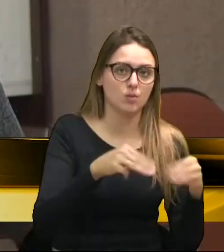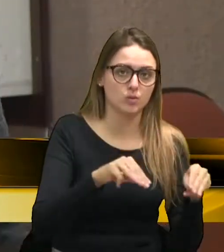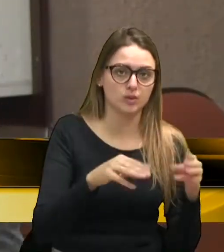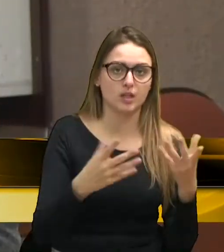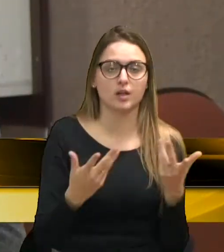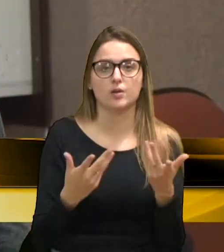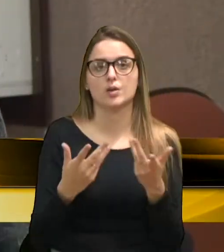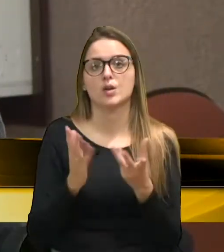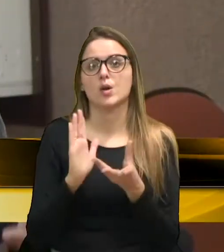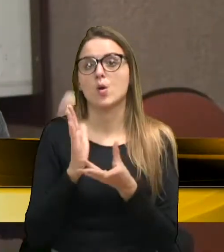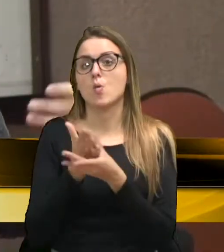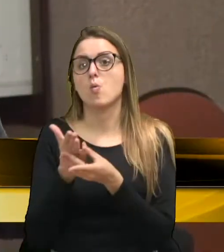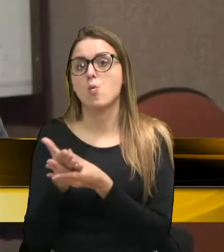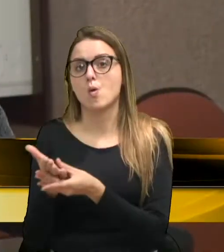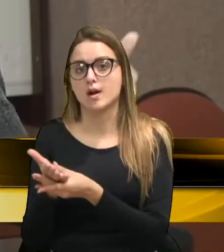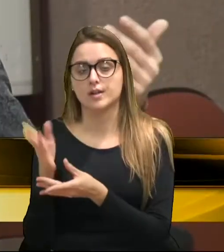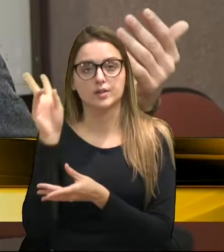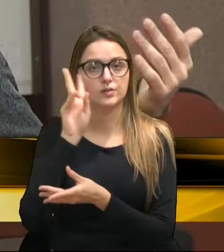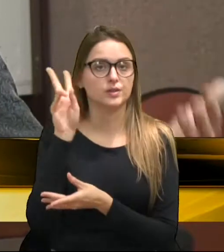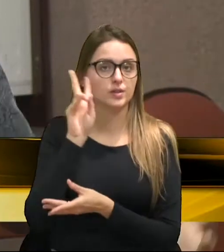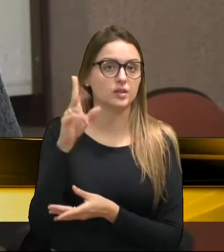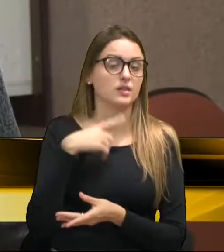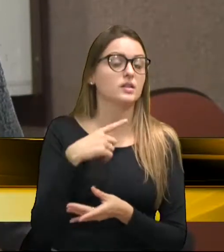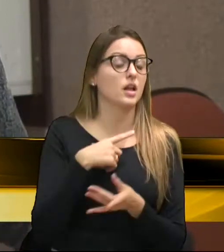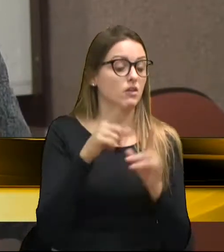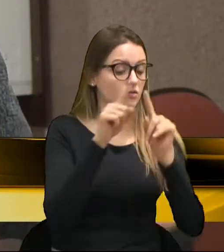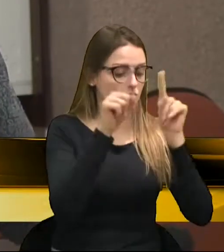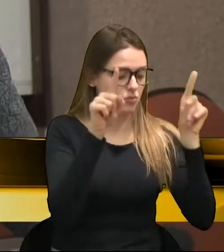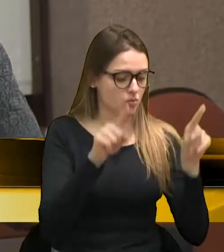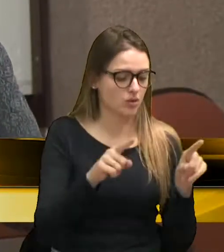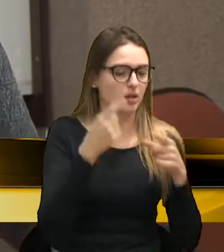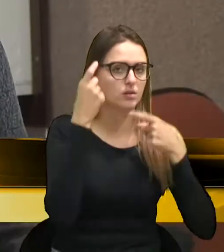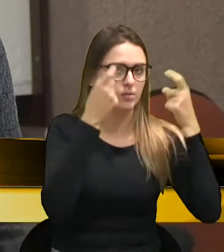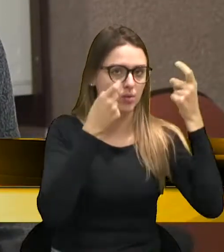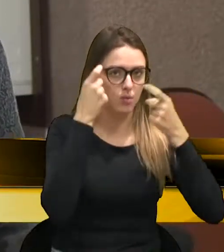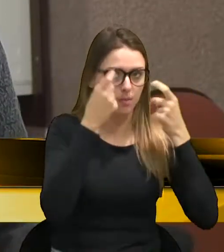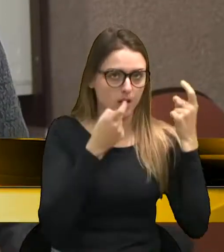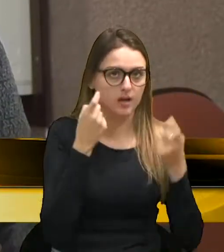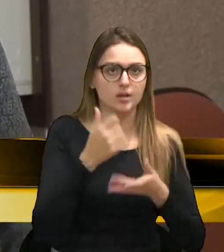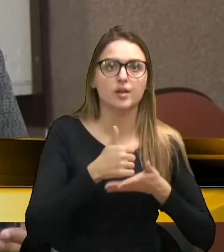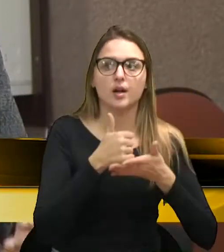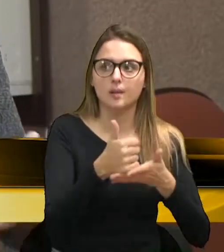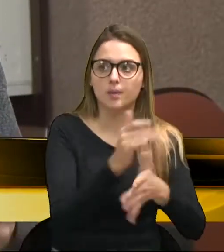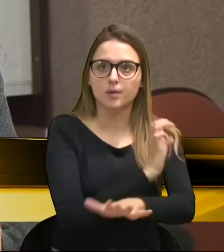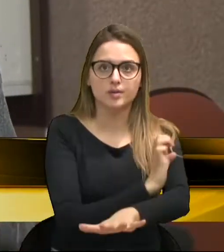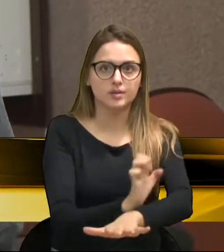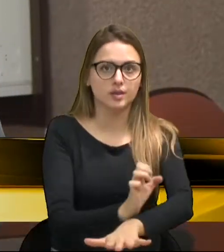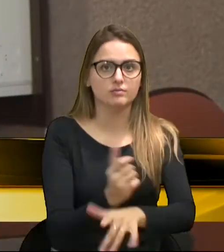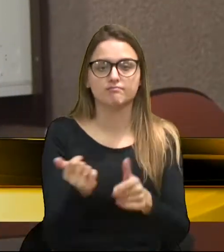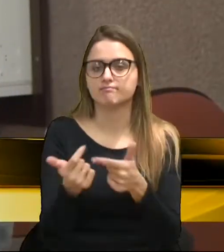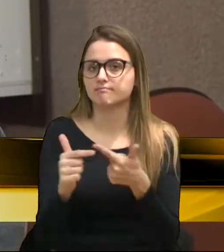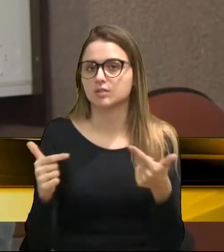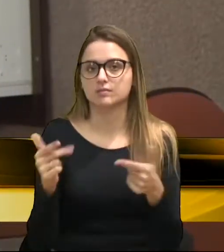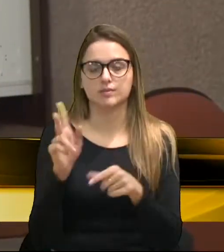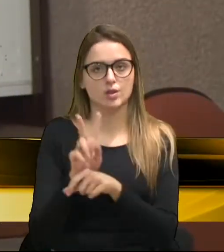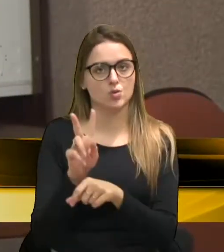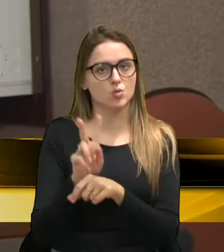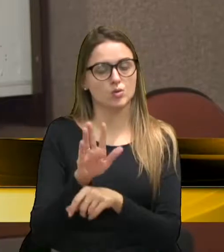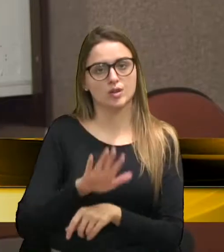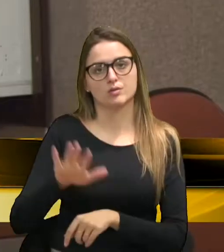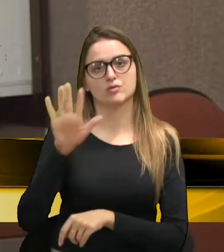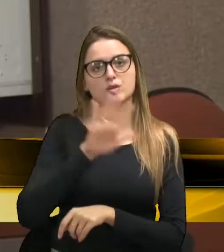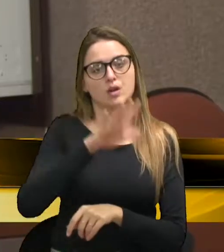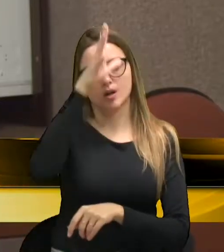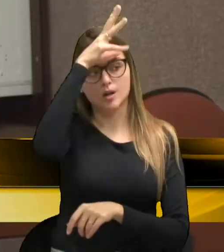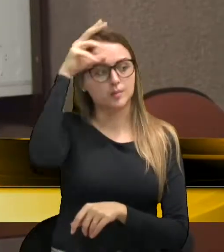arquivo histórico, mesmo tendo funcionários competentes que se preocupam, os nossos estagiários, não tem o devido cuidado por parte da